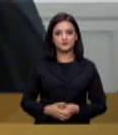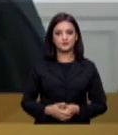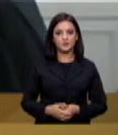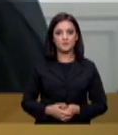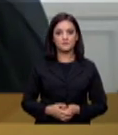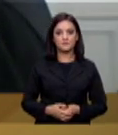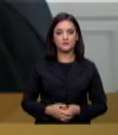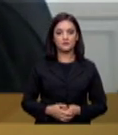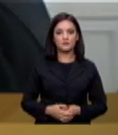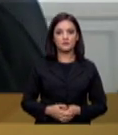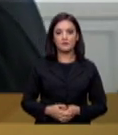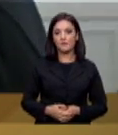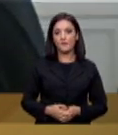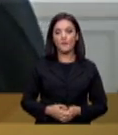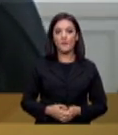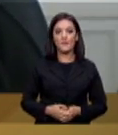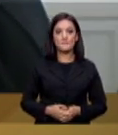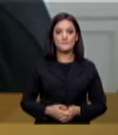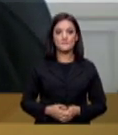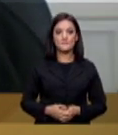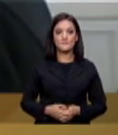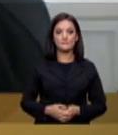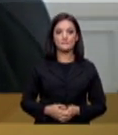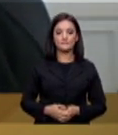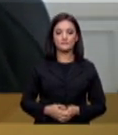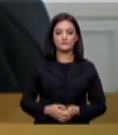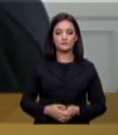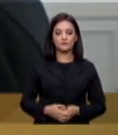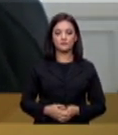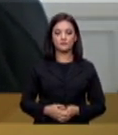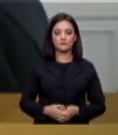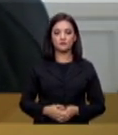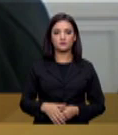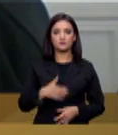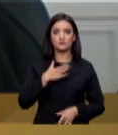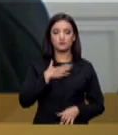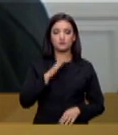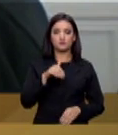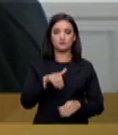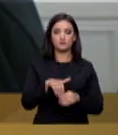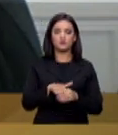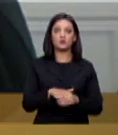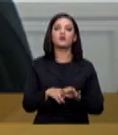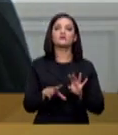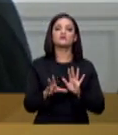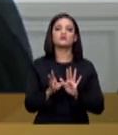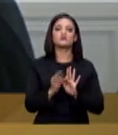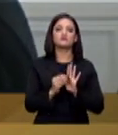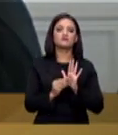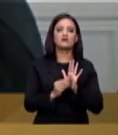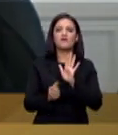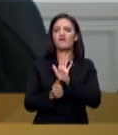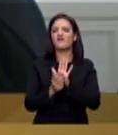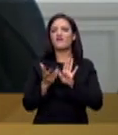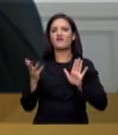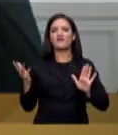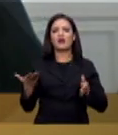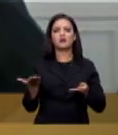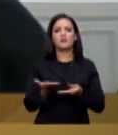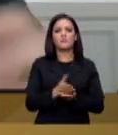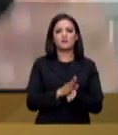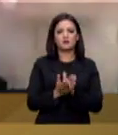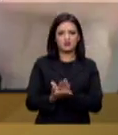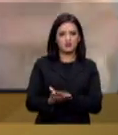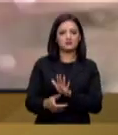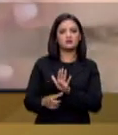Cito aqui meu voto, não quero cansar Vossas Excelências, cito aqui meu voto, diversos precedentes,